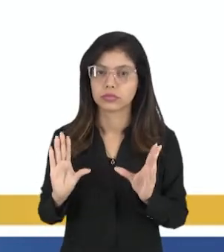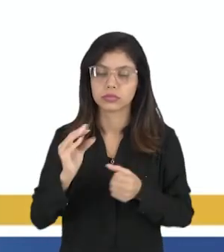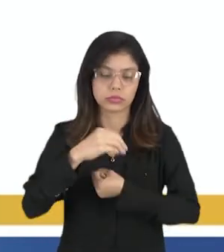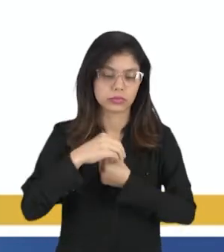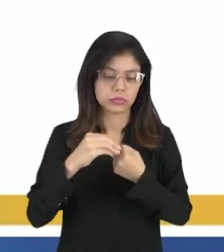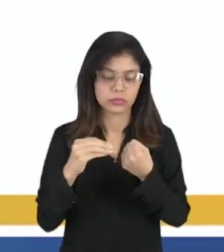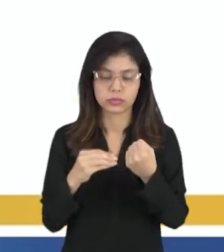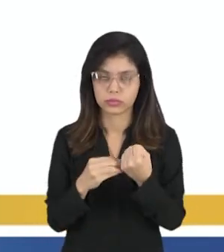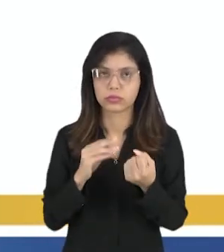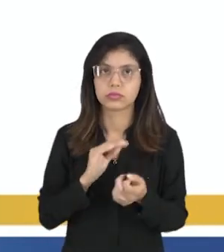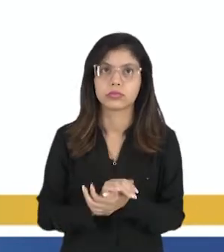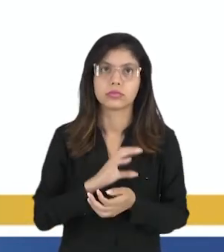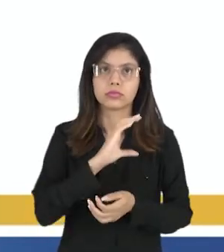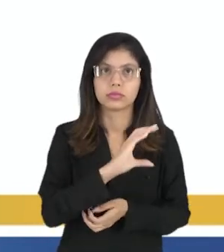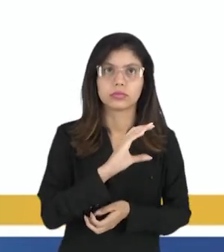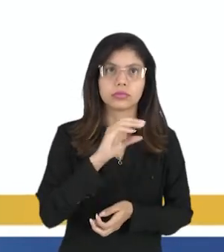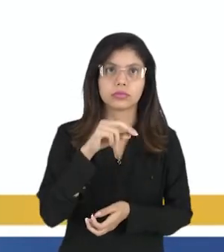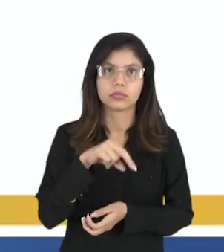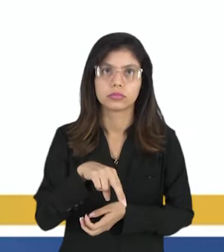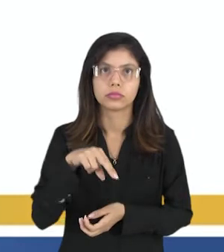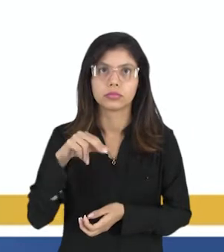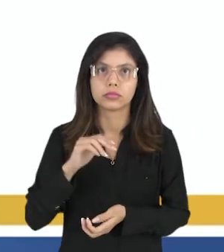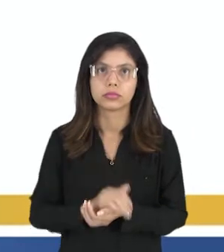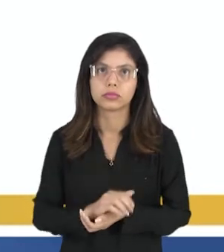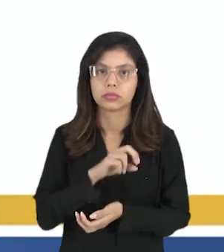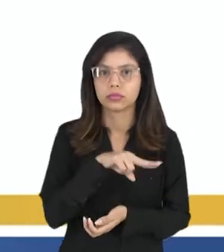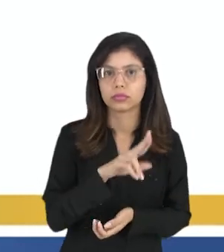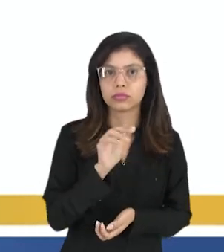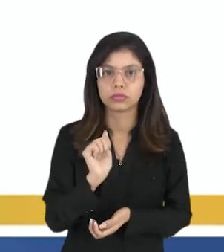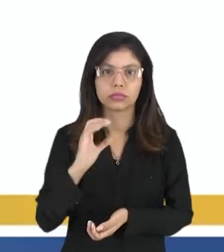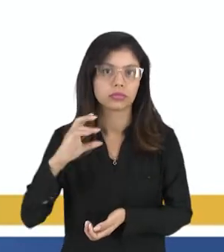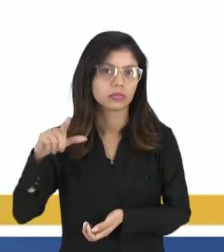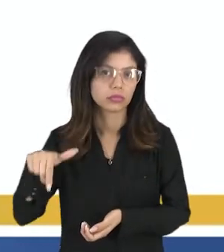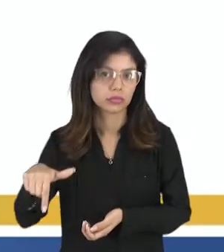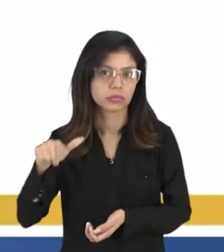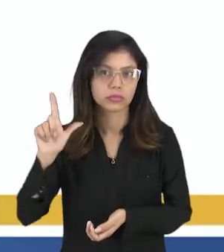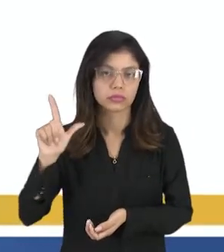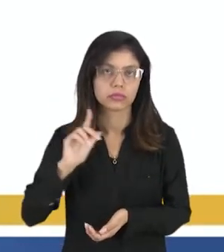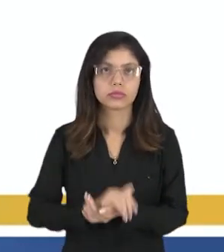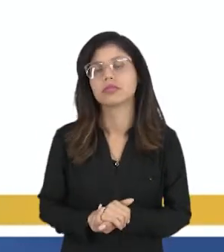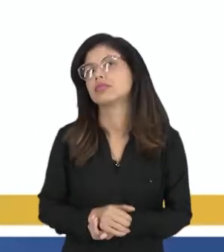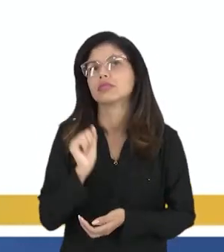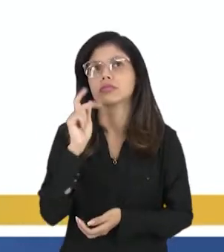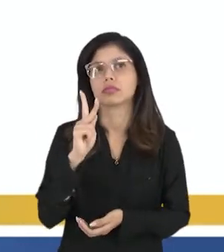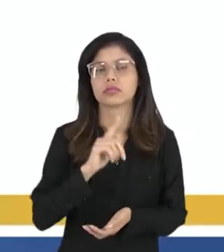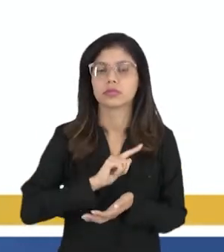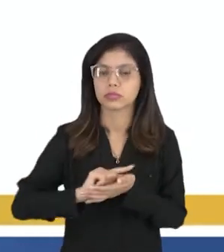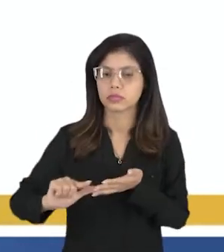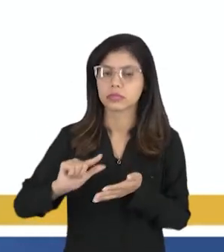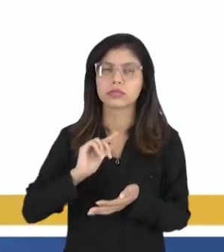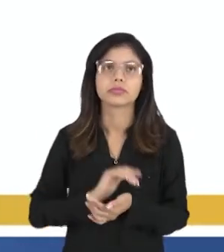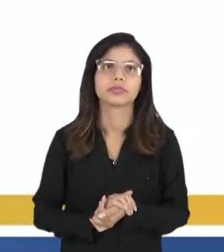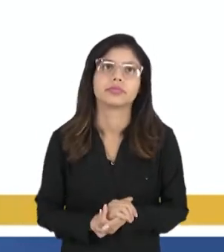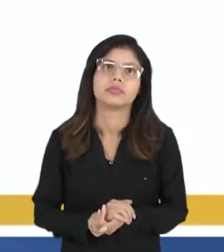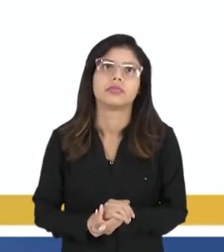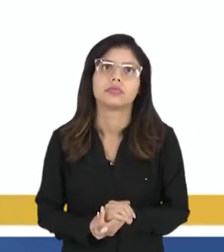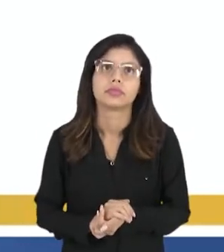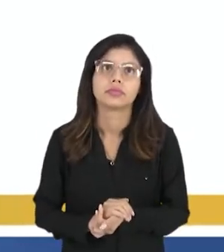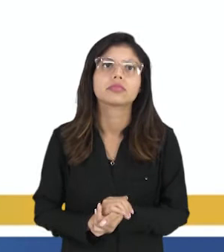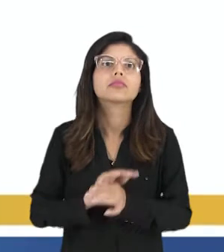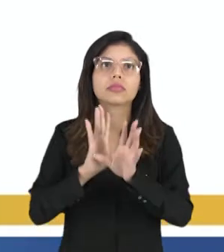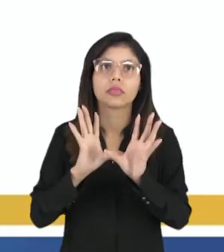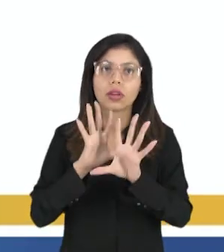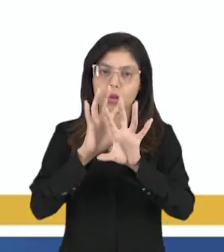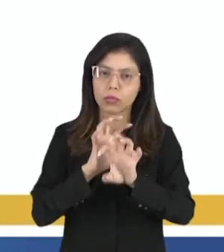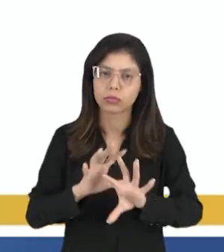moléculas NaCl, ok? O que caracteriza essa substância como pura. Outro exemplo é o gás